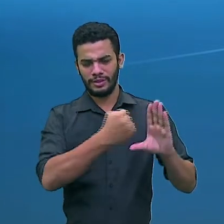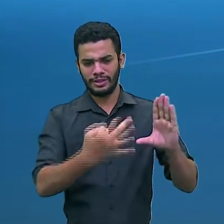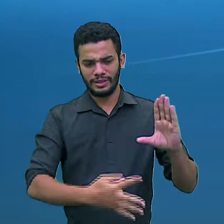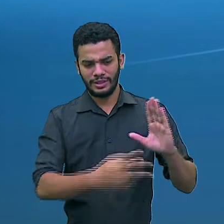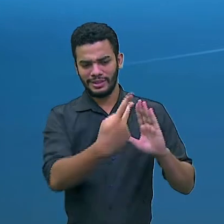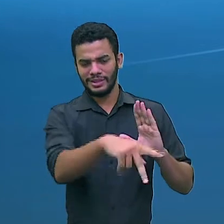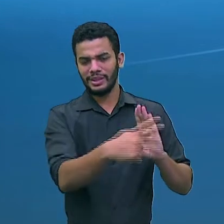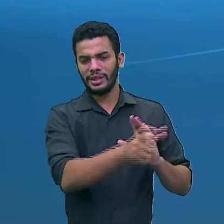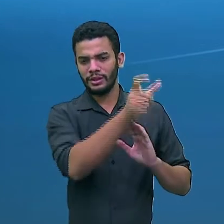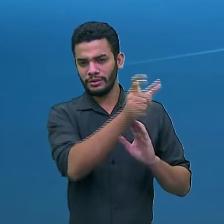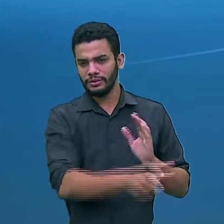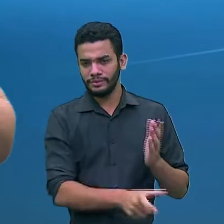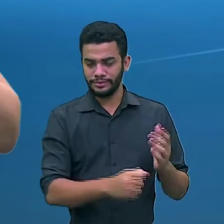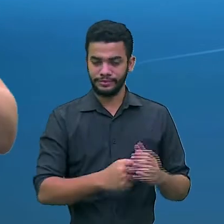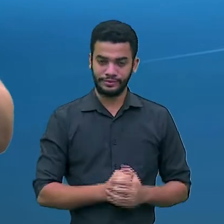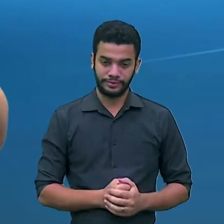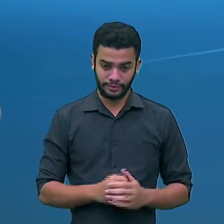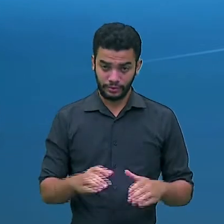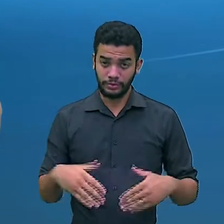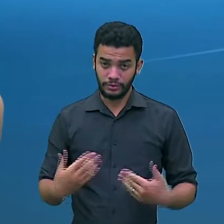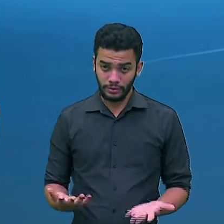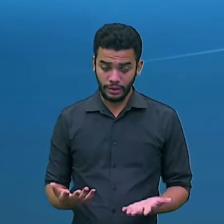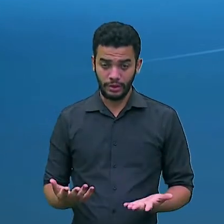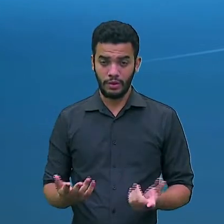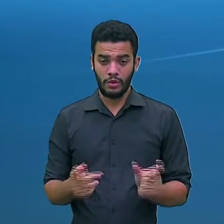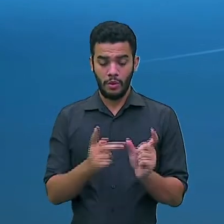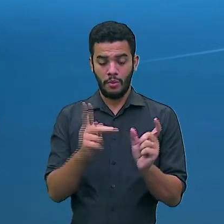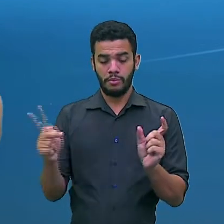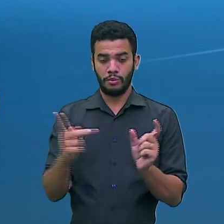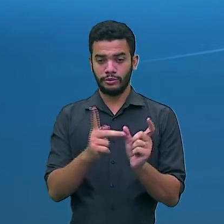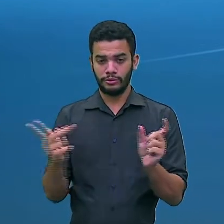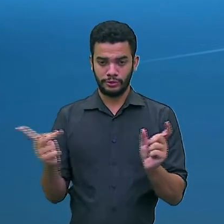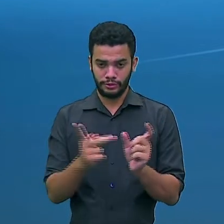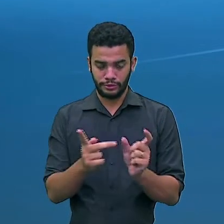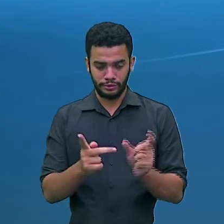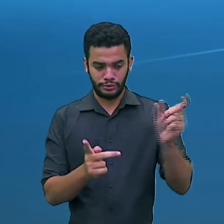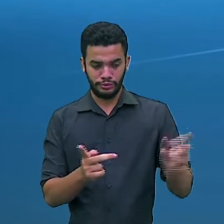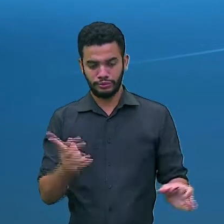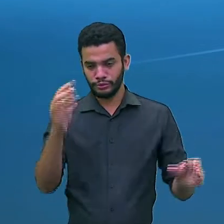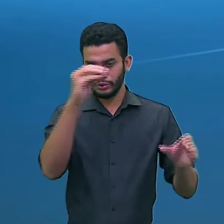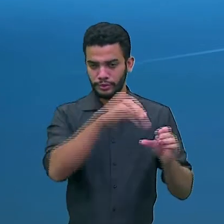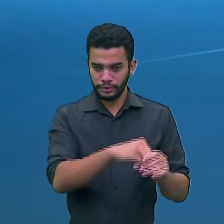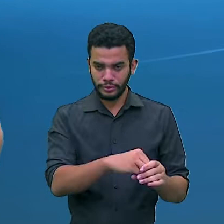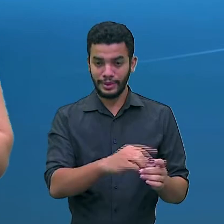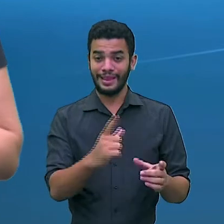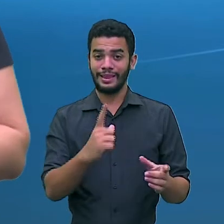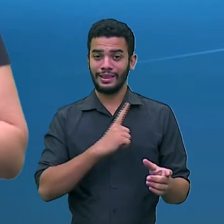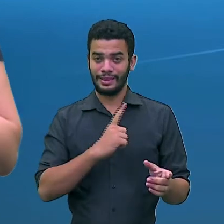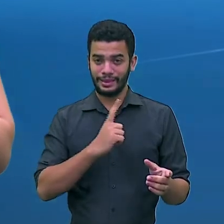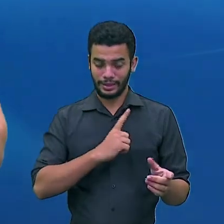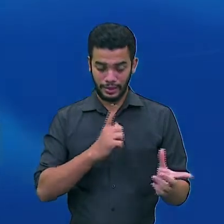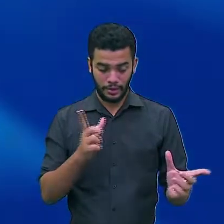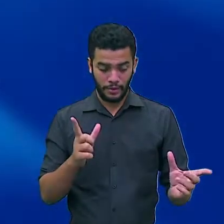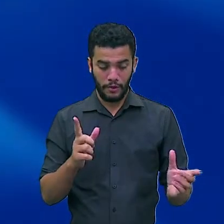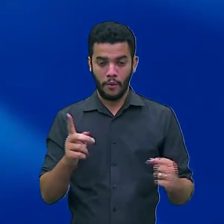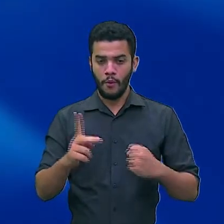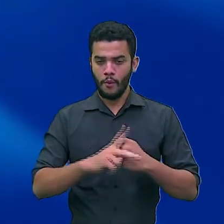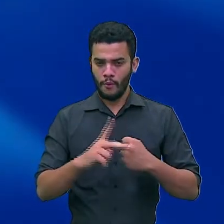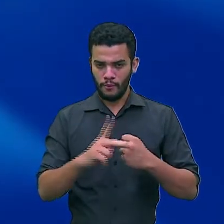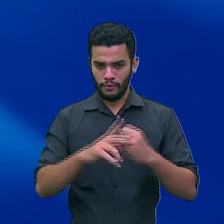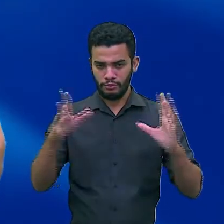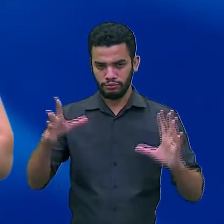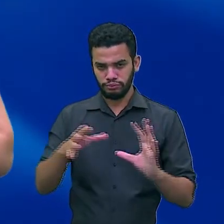ação. Portanto, no predicativo do sujeito vai ter um verbo de ligação. E aí você deve